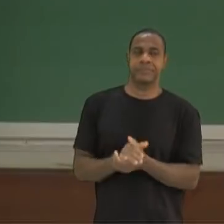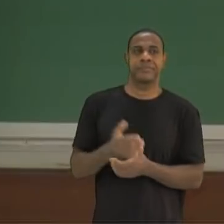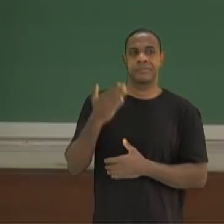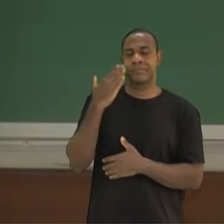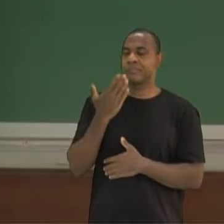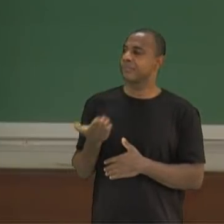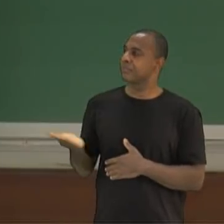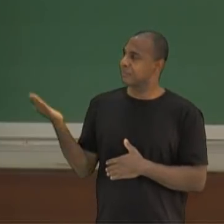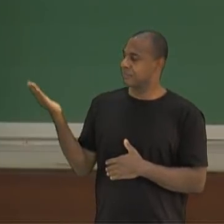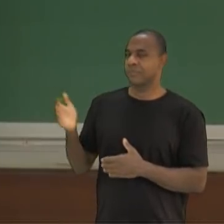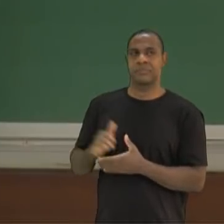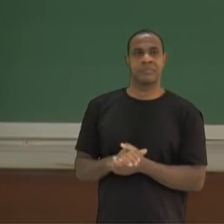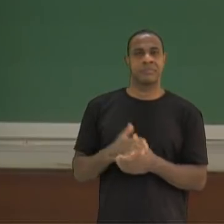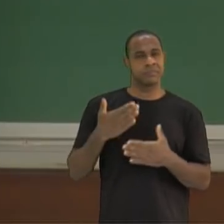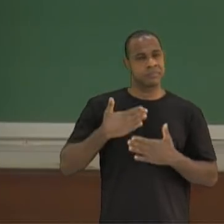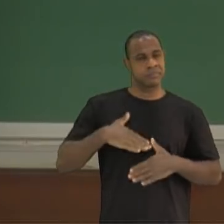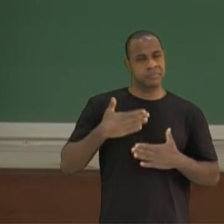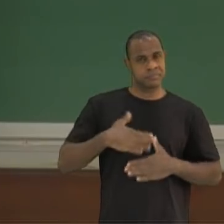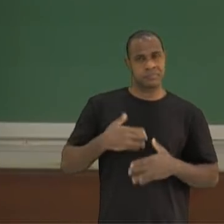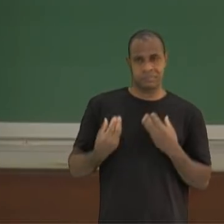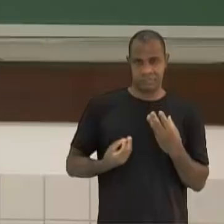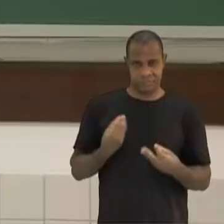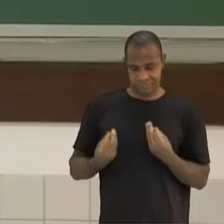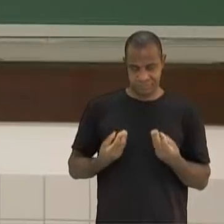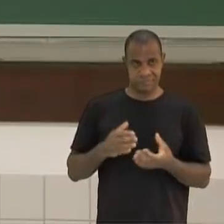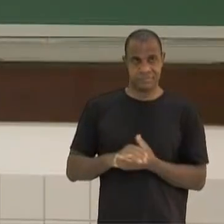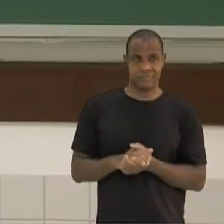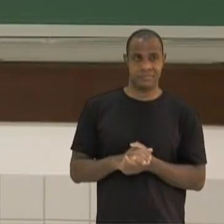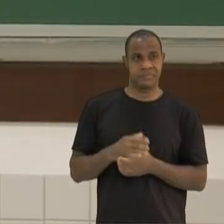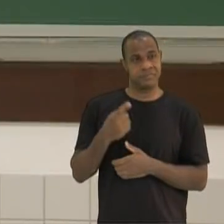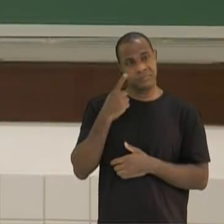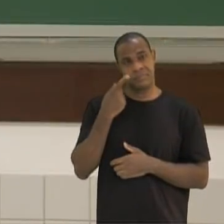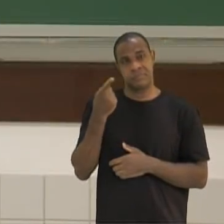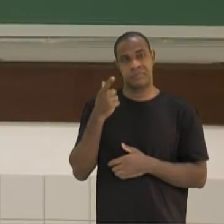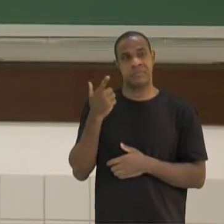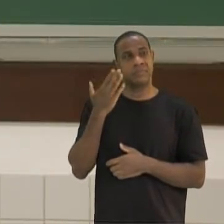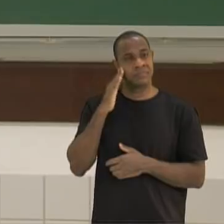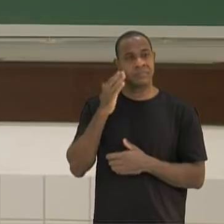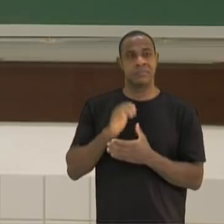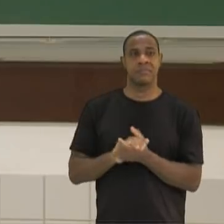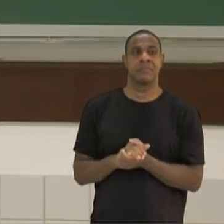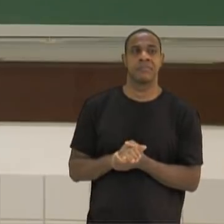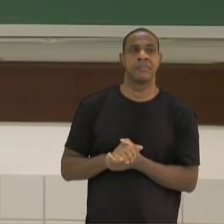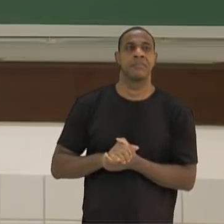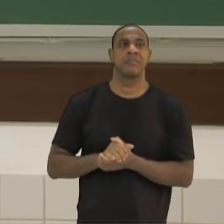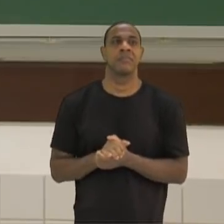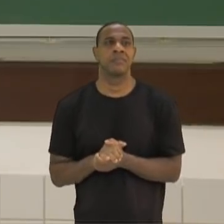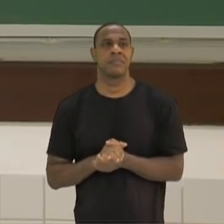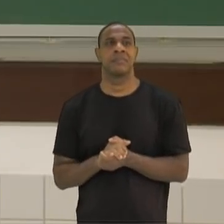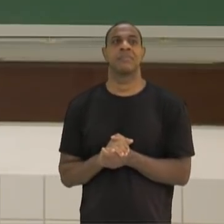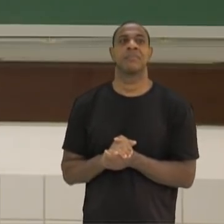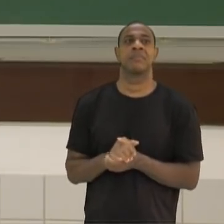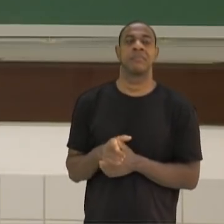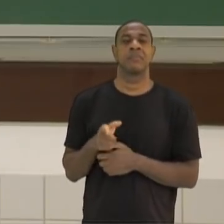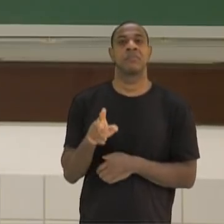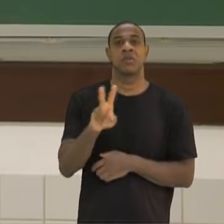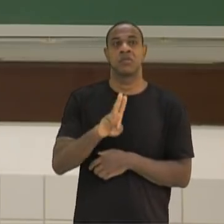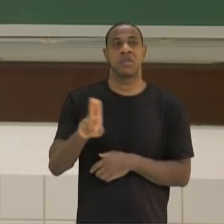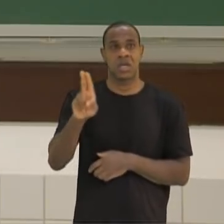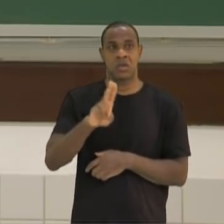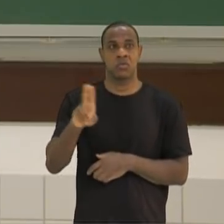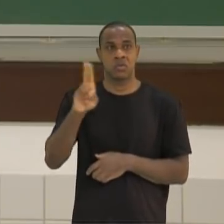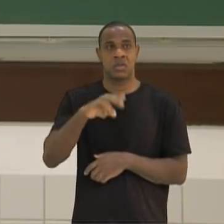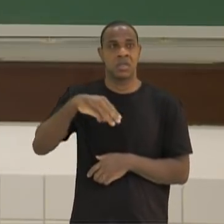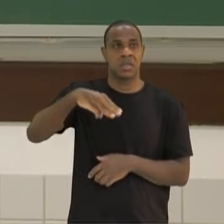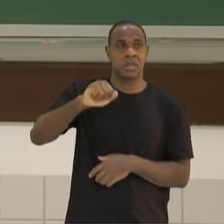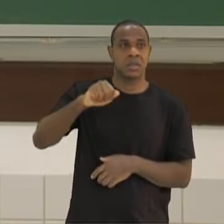estou transformando. Tranquilinho? Moleza? Então, vamos ver se você entendeu. Let's go, vamos lá. Write, make or do. Você vai completar o exercício